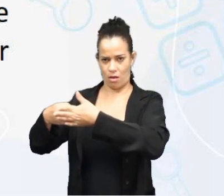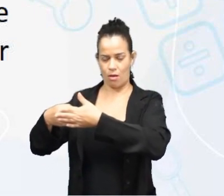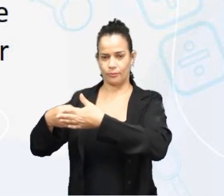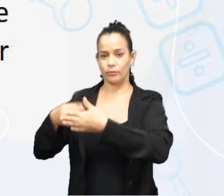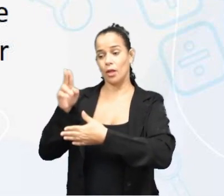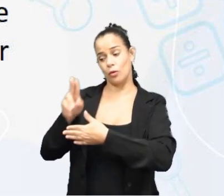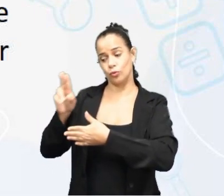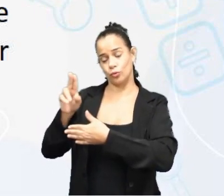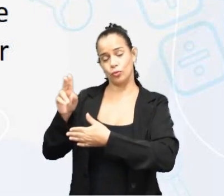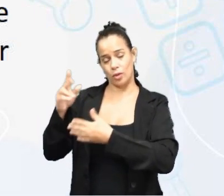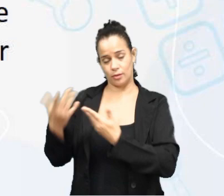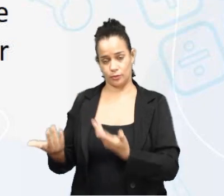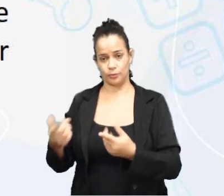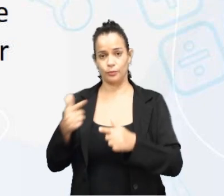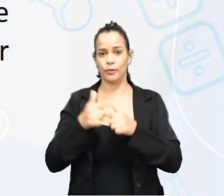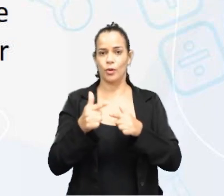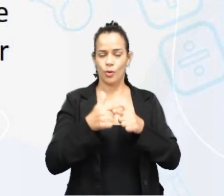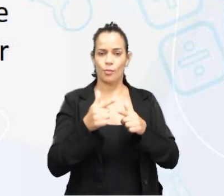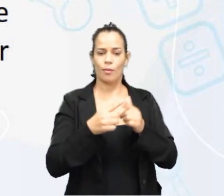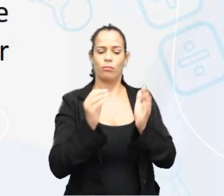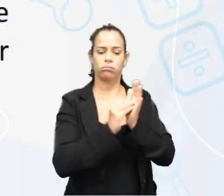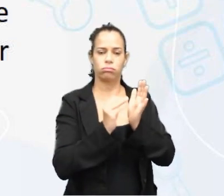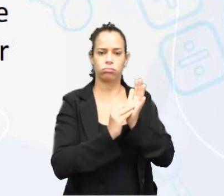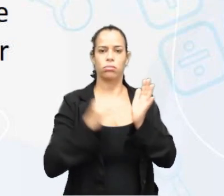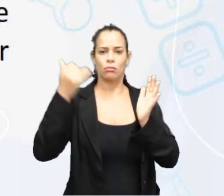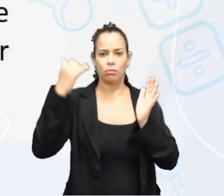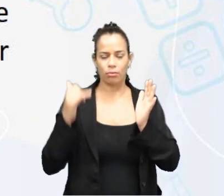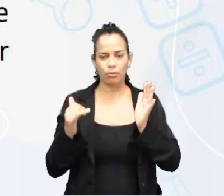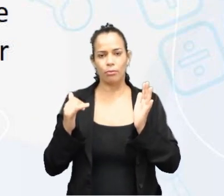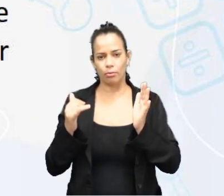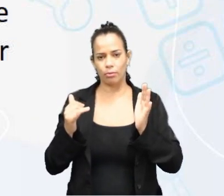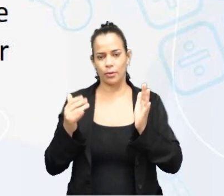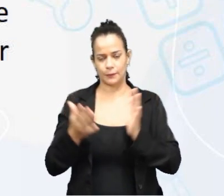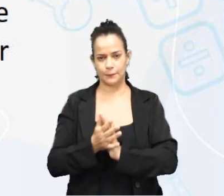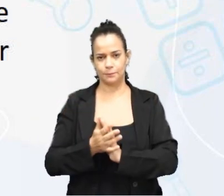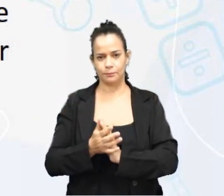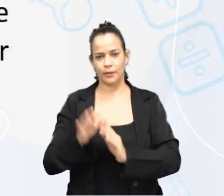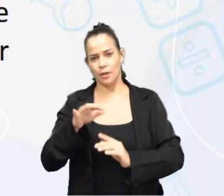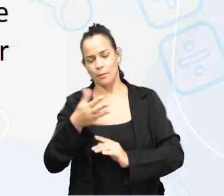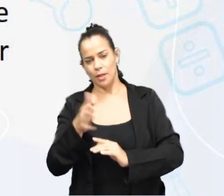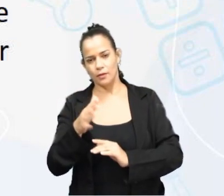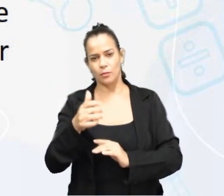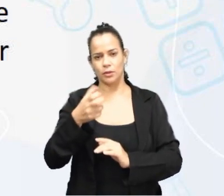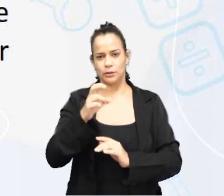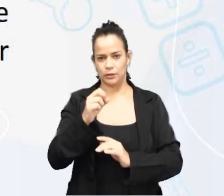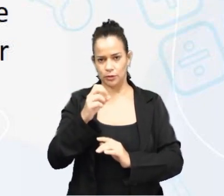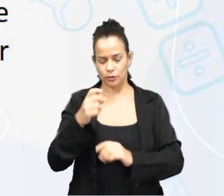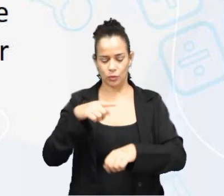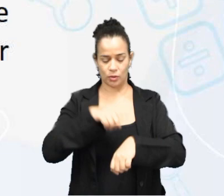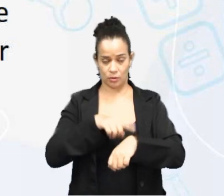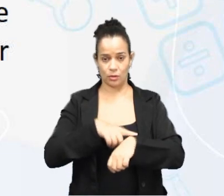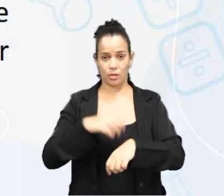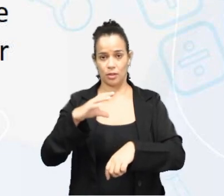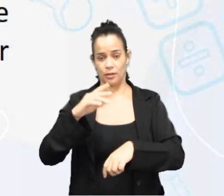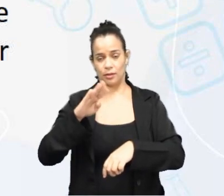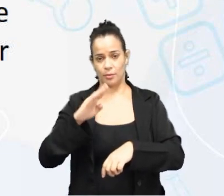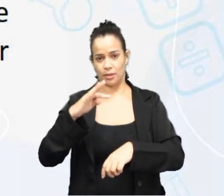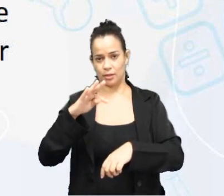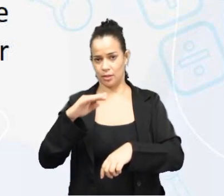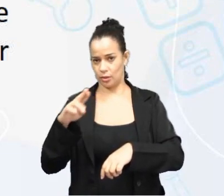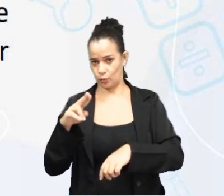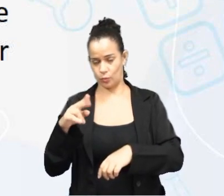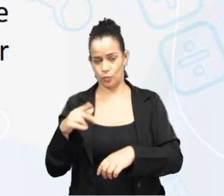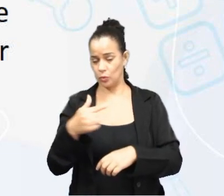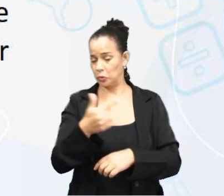passageiros. O problema causou falta de energia de tração dos trens por volta das 5h50, segundo a CBTU. Não